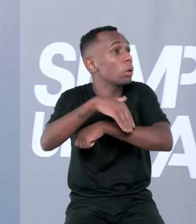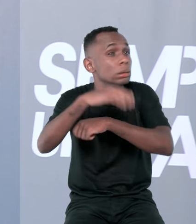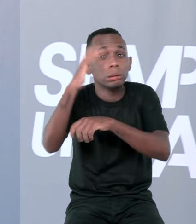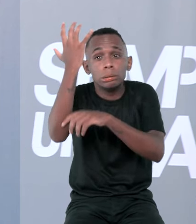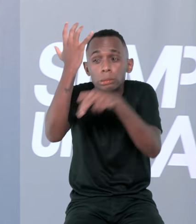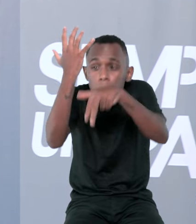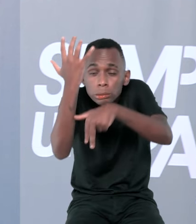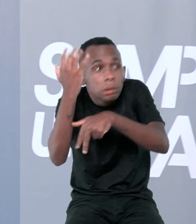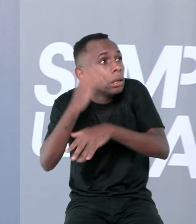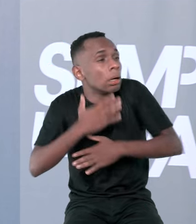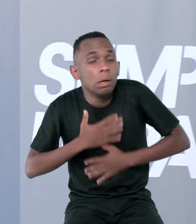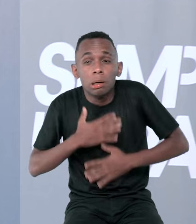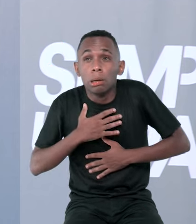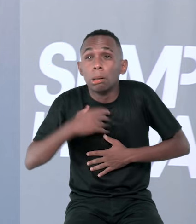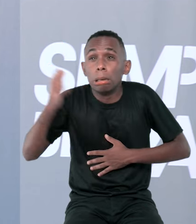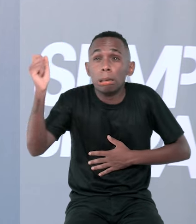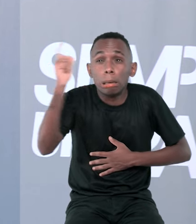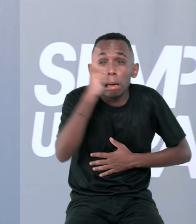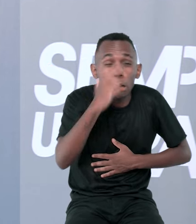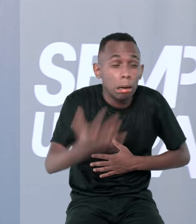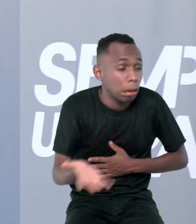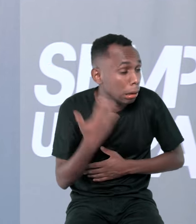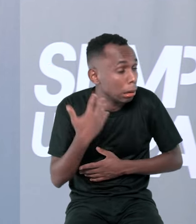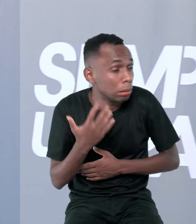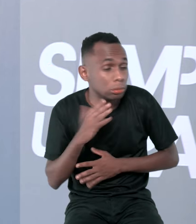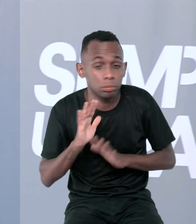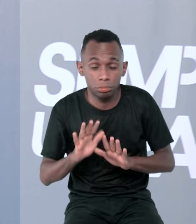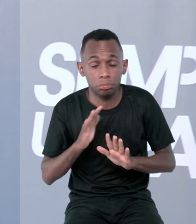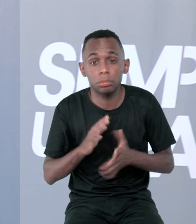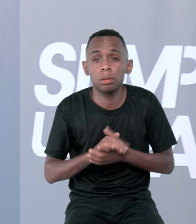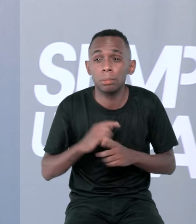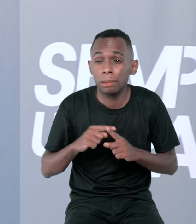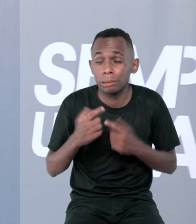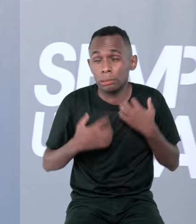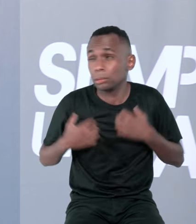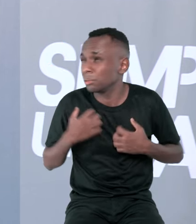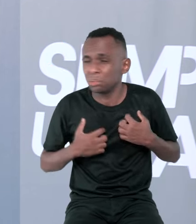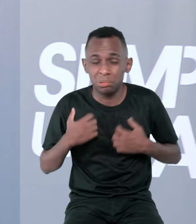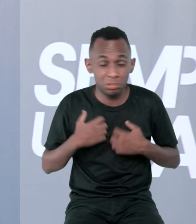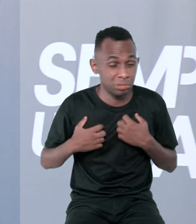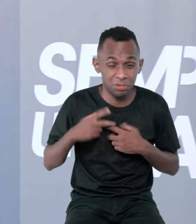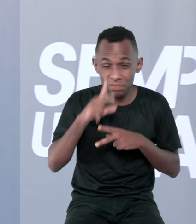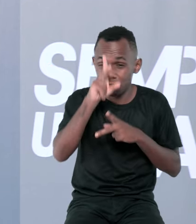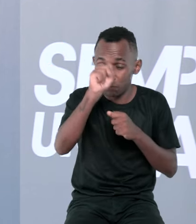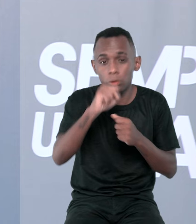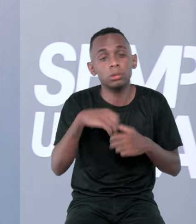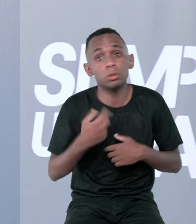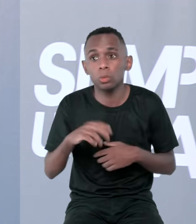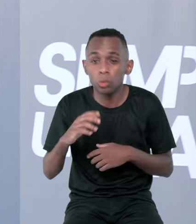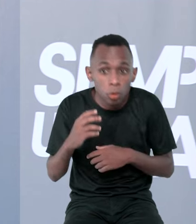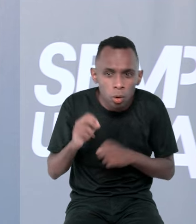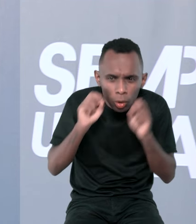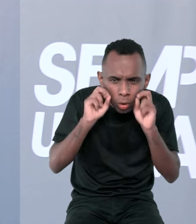para descansar. Estava quente, um calor que não era insuportável, mas que nos incomodava. Então, quando encontramos